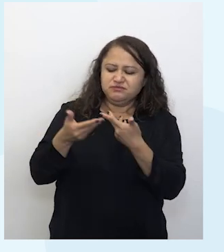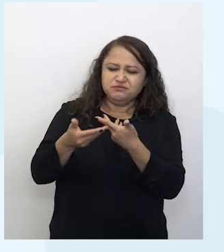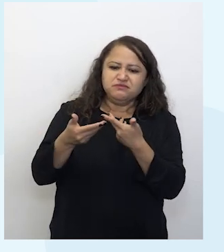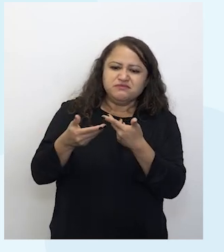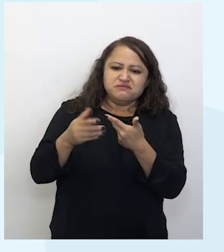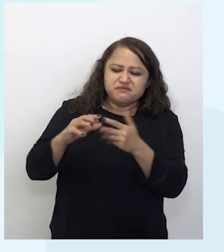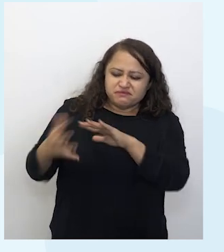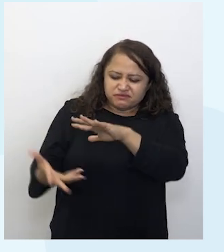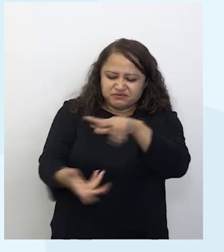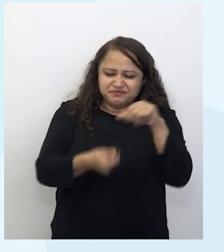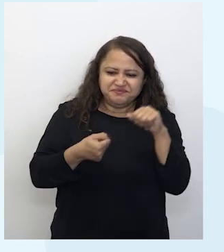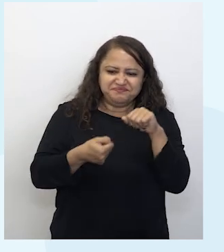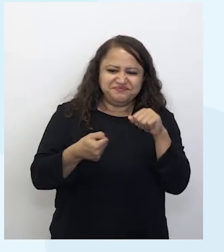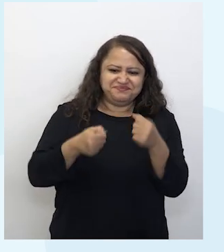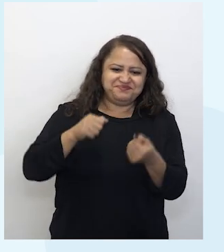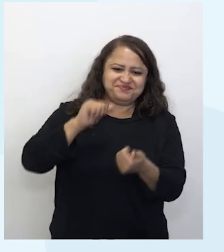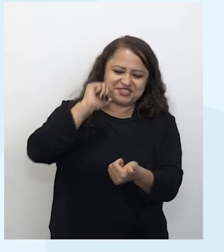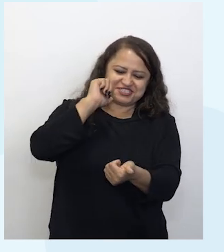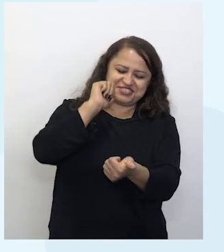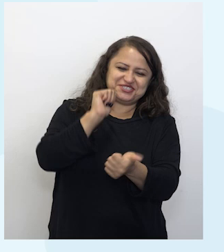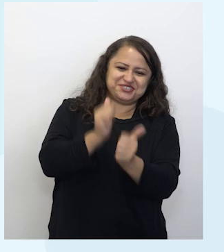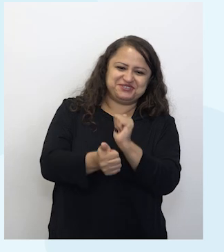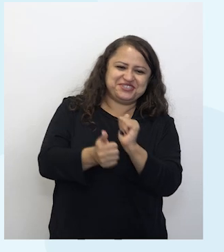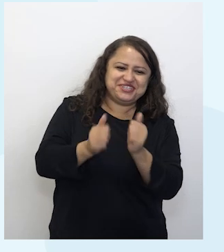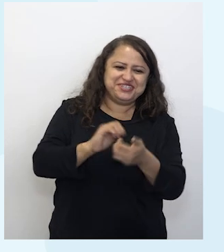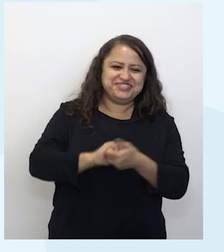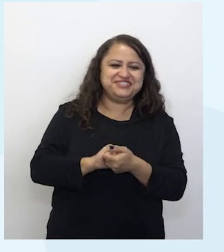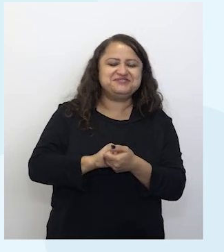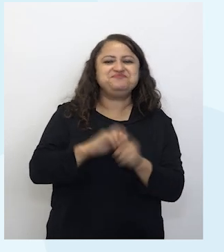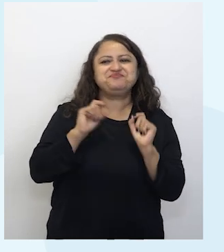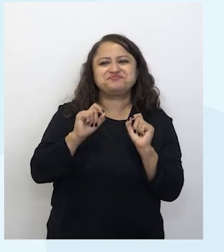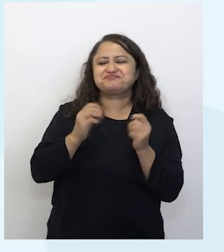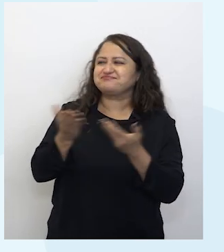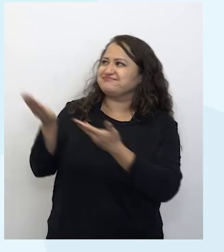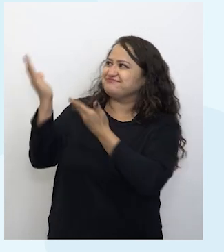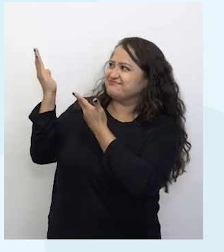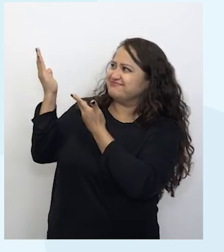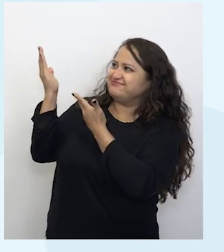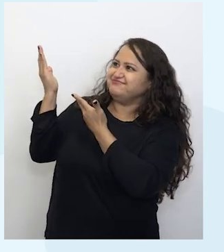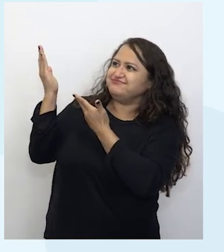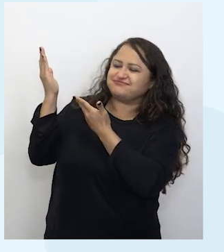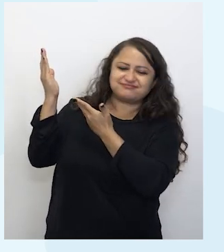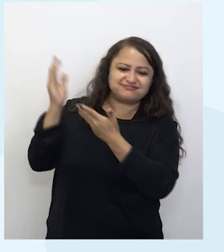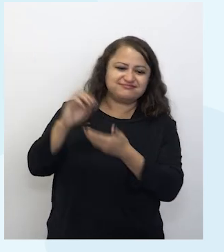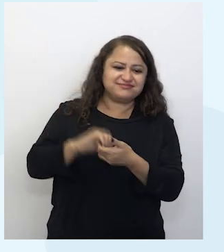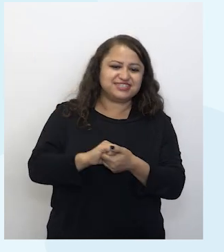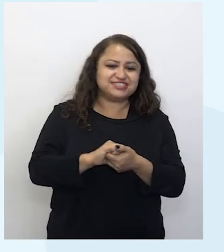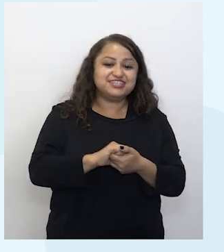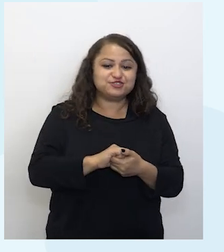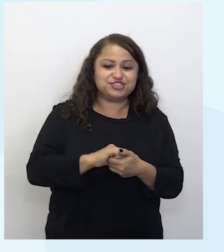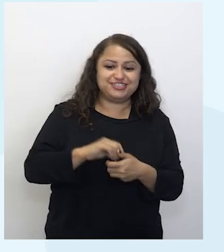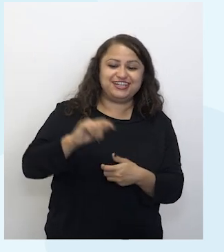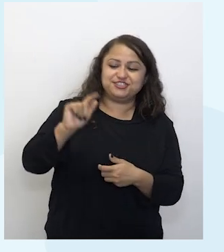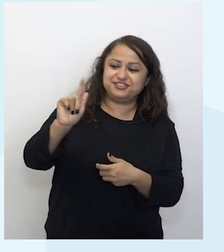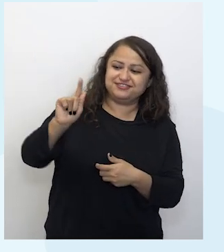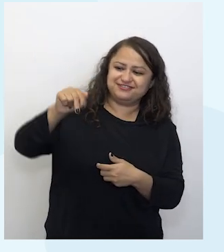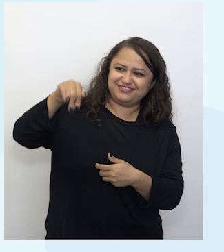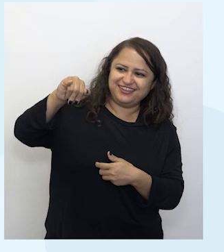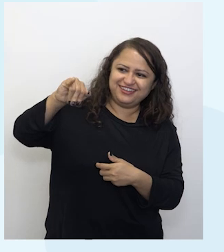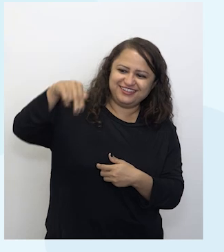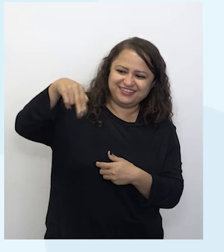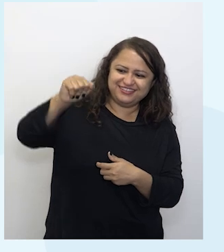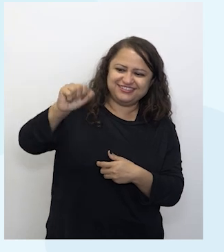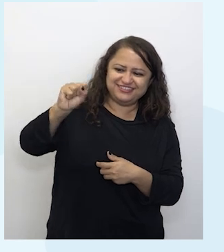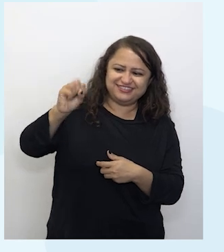do esporte. Então, a Daiane dos Santos, a ginasta foi descoberta pela professora Cleusa de Paula em